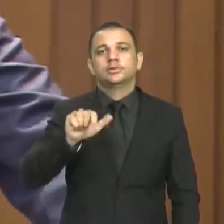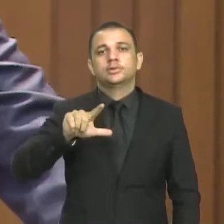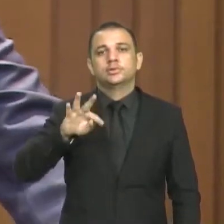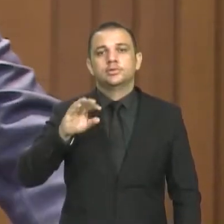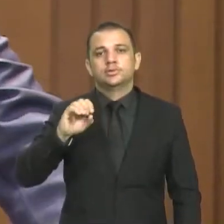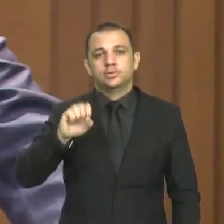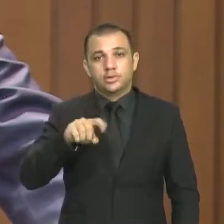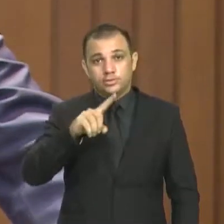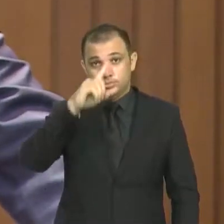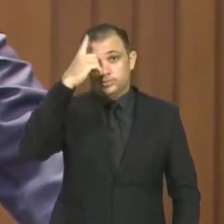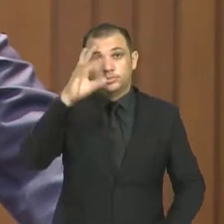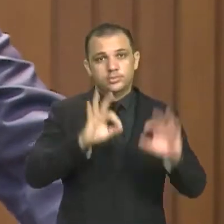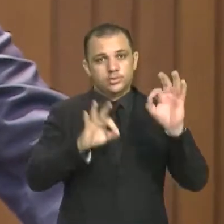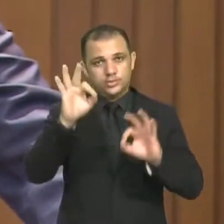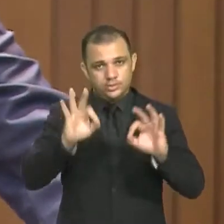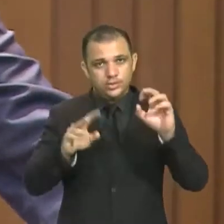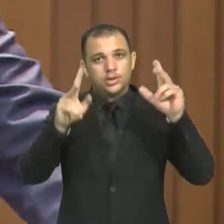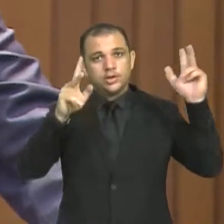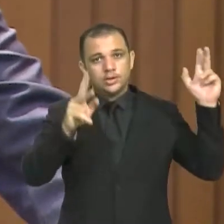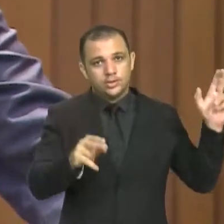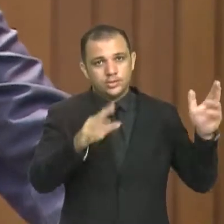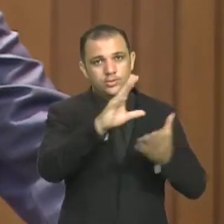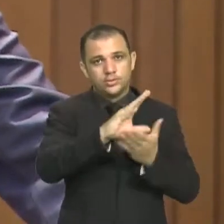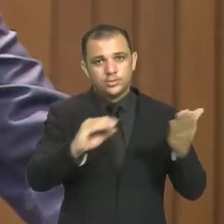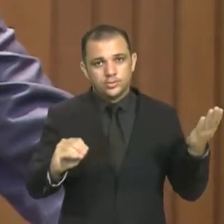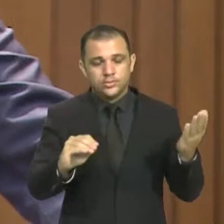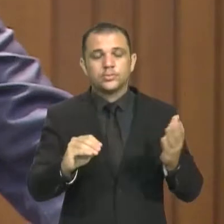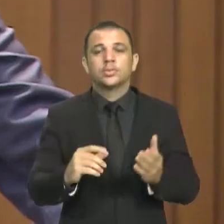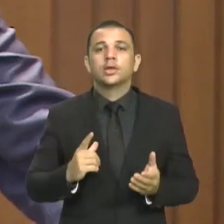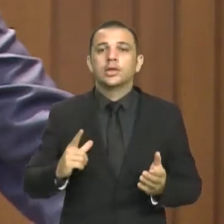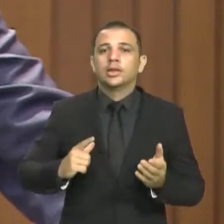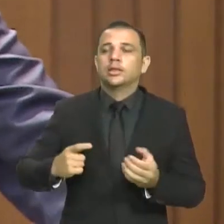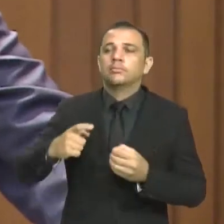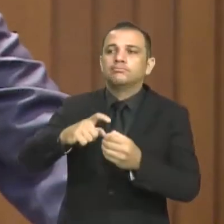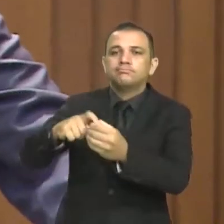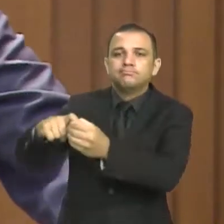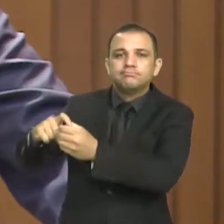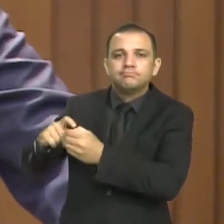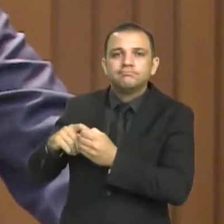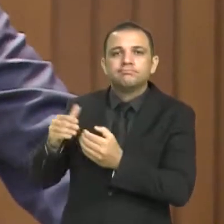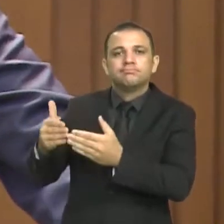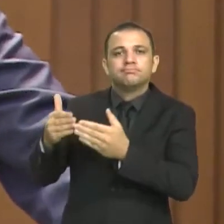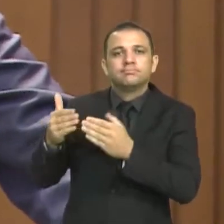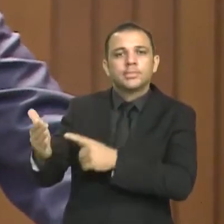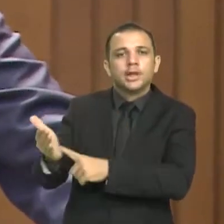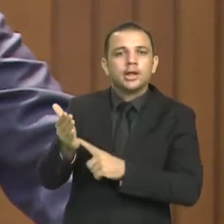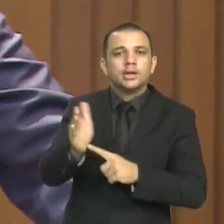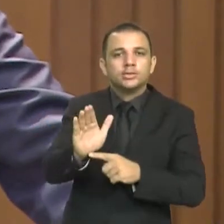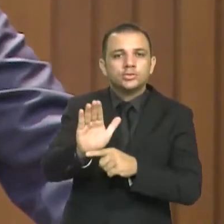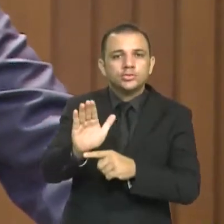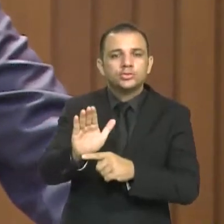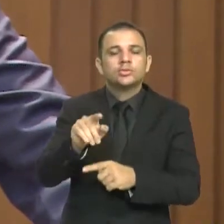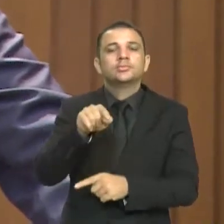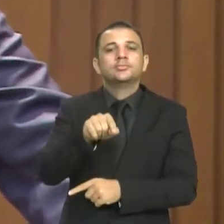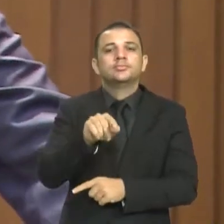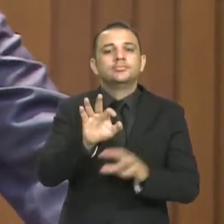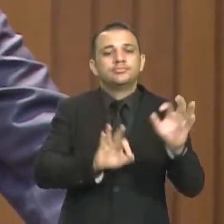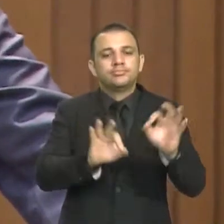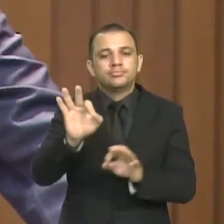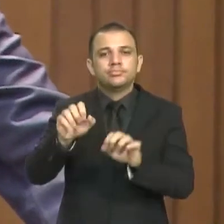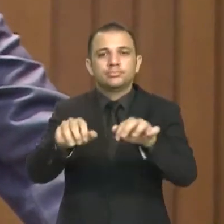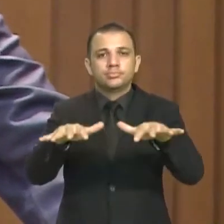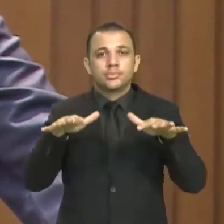parcerias que foram construídas, conseguiu realizar esse grande evento em vários dias.